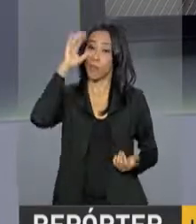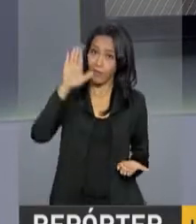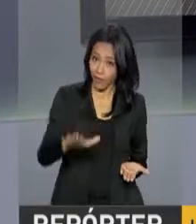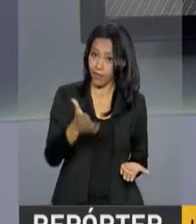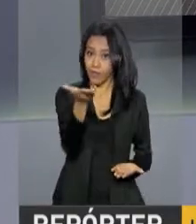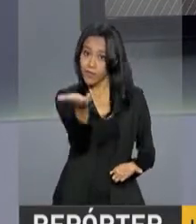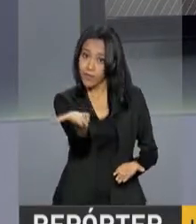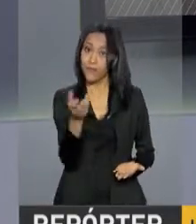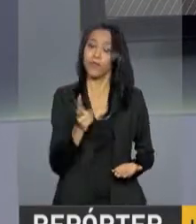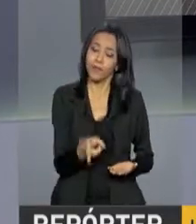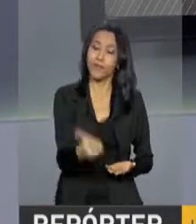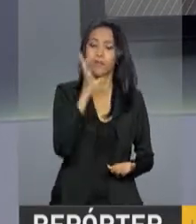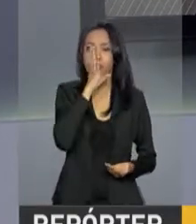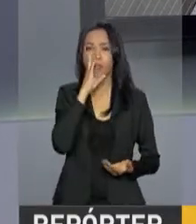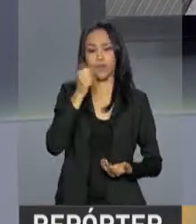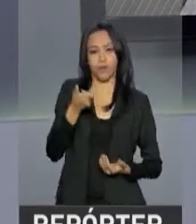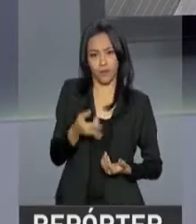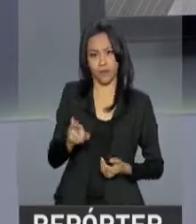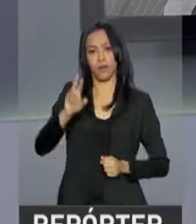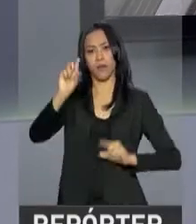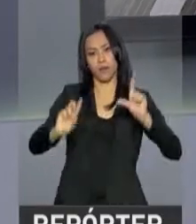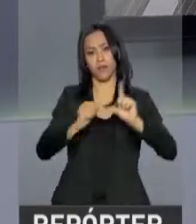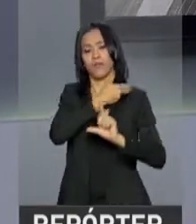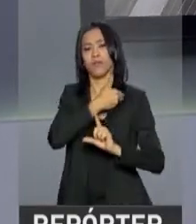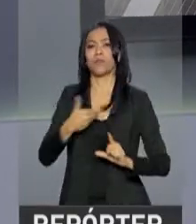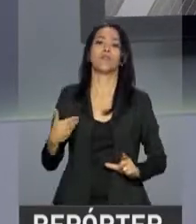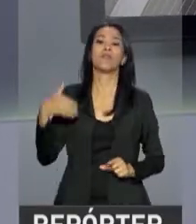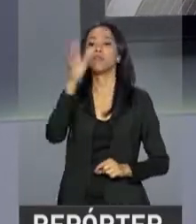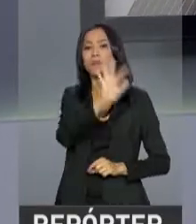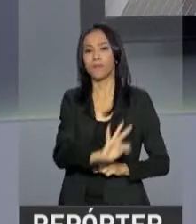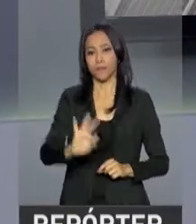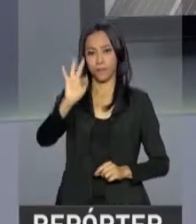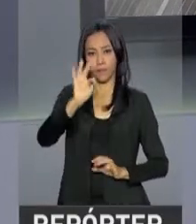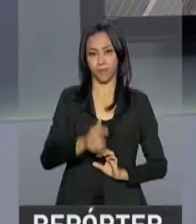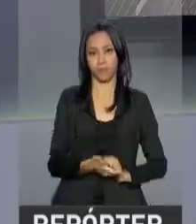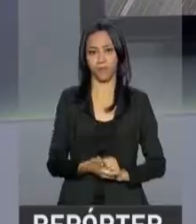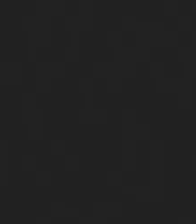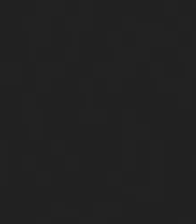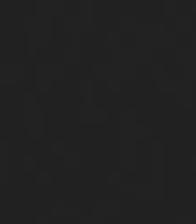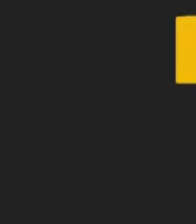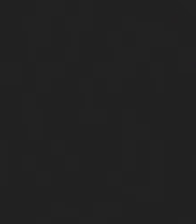tarde pra você e continue com a gente aqui na nbr a tv do governo federal